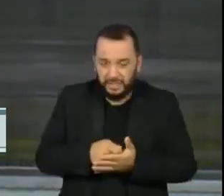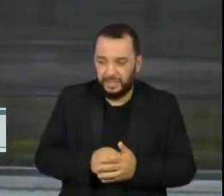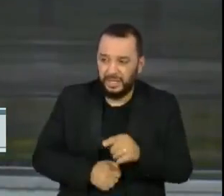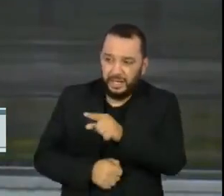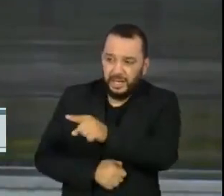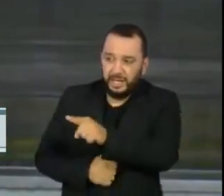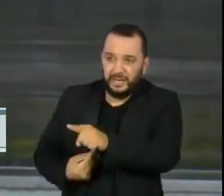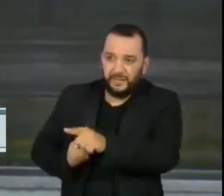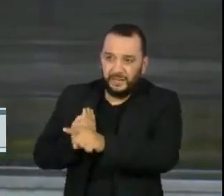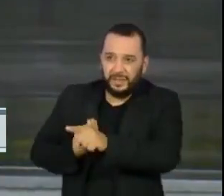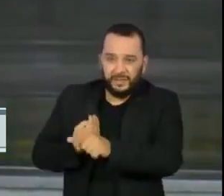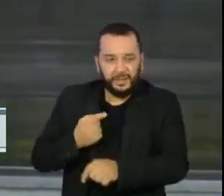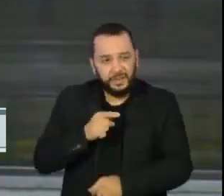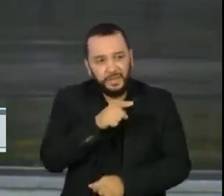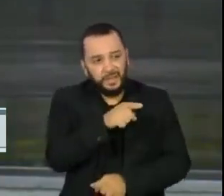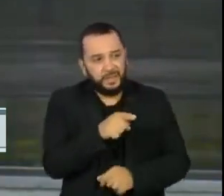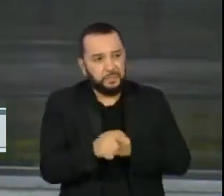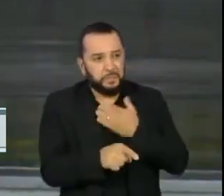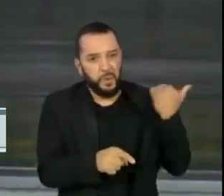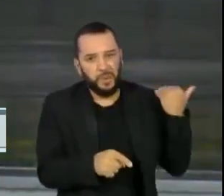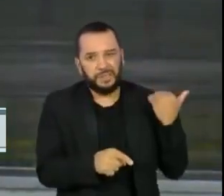e quem não deve.